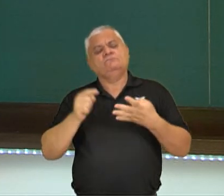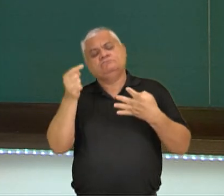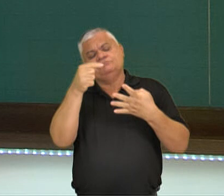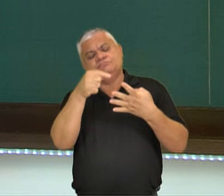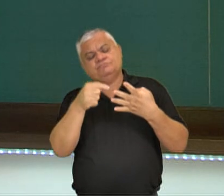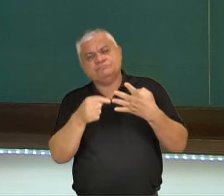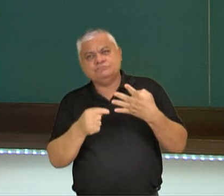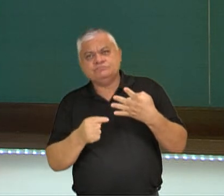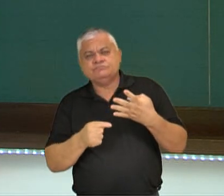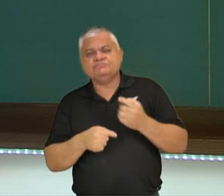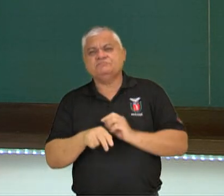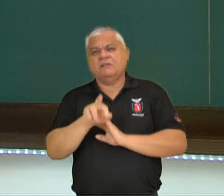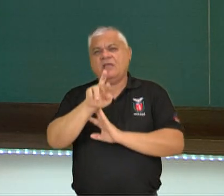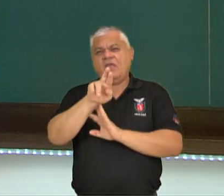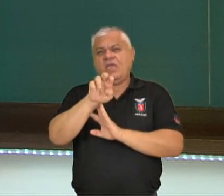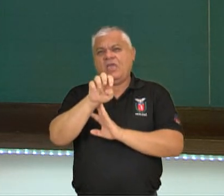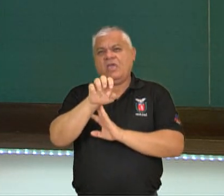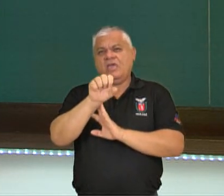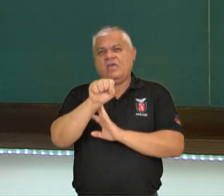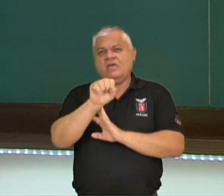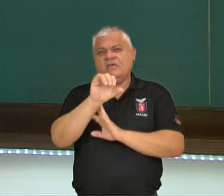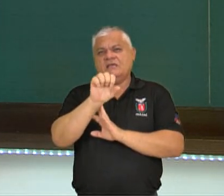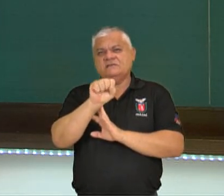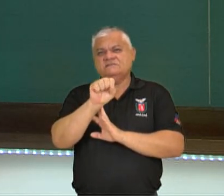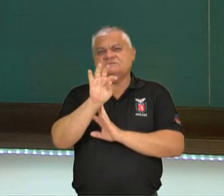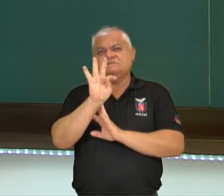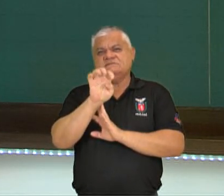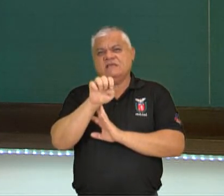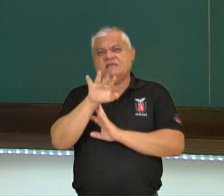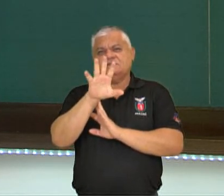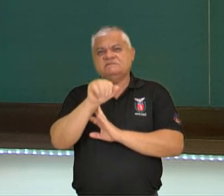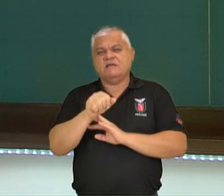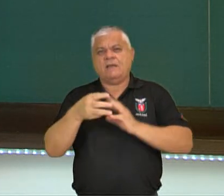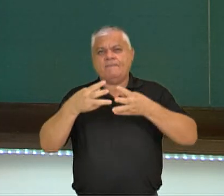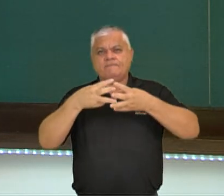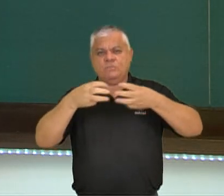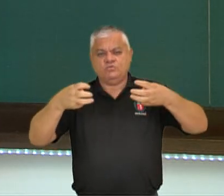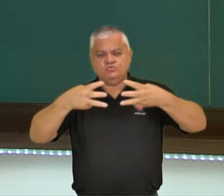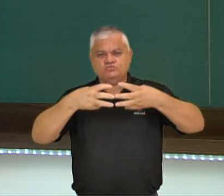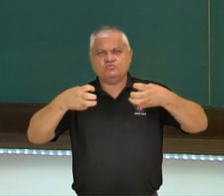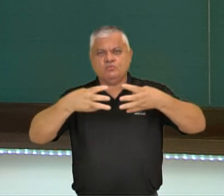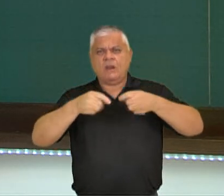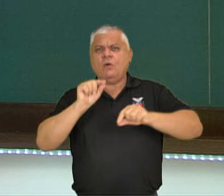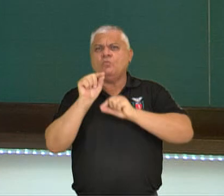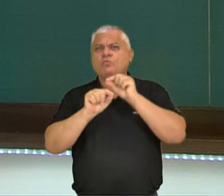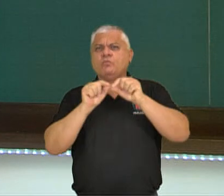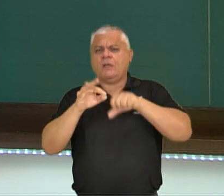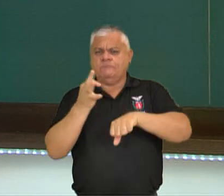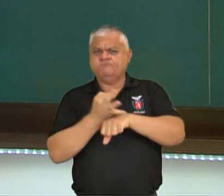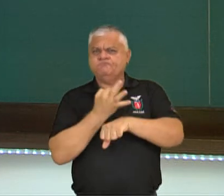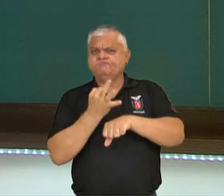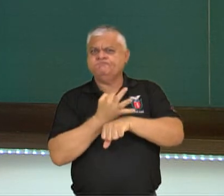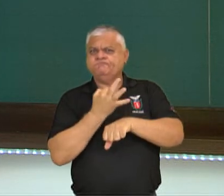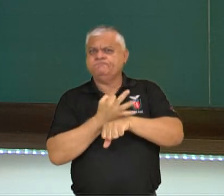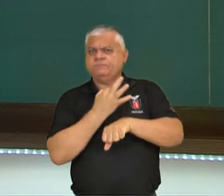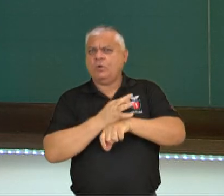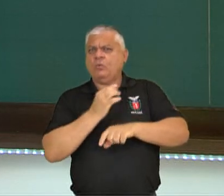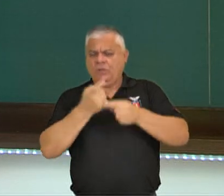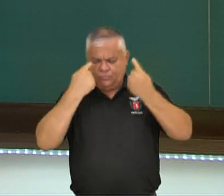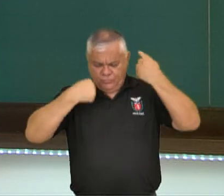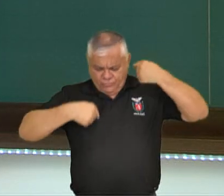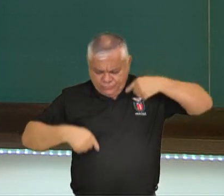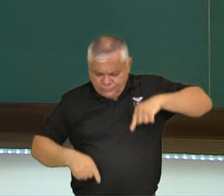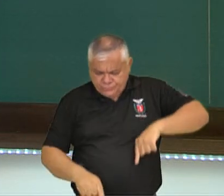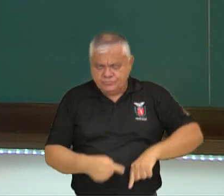da resistência muscular, né? O que isso afeta o nosso corpo, aonde que a